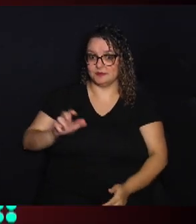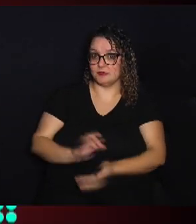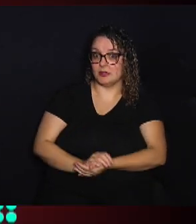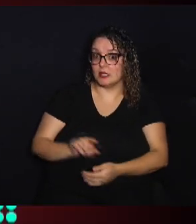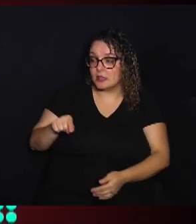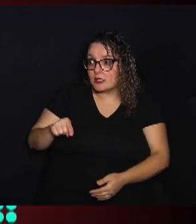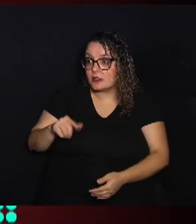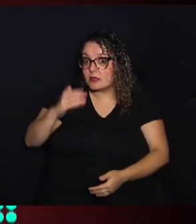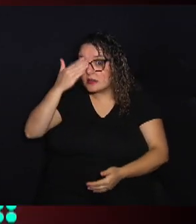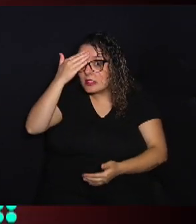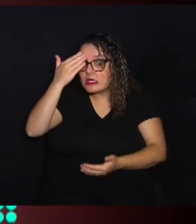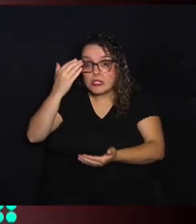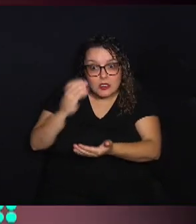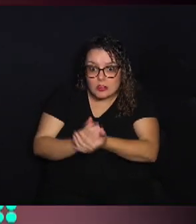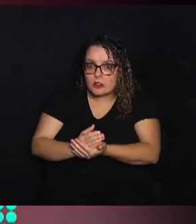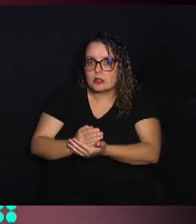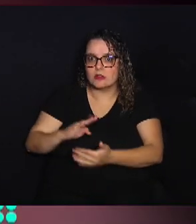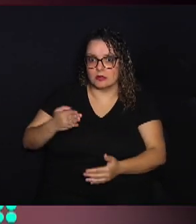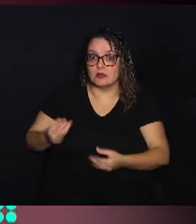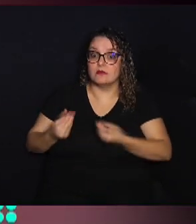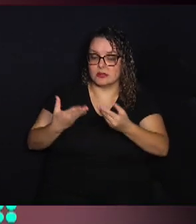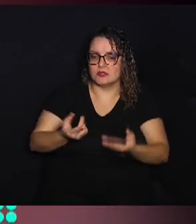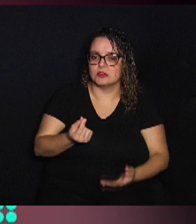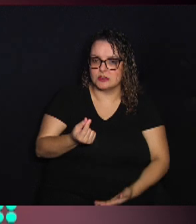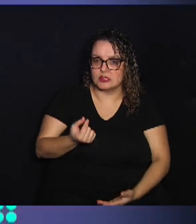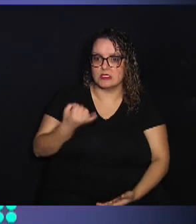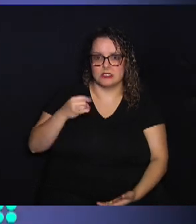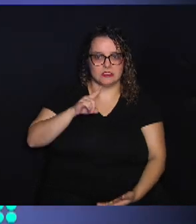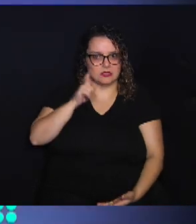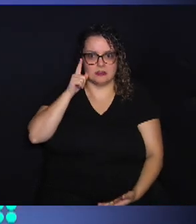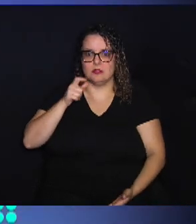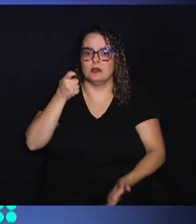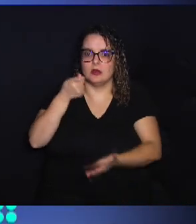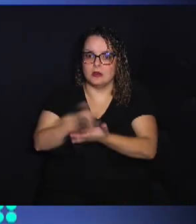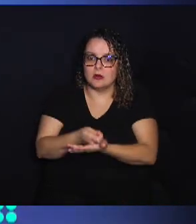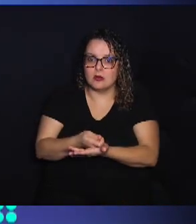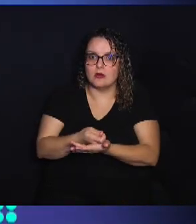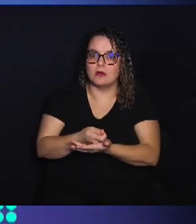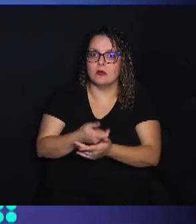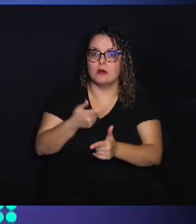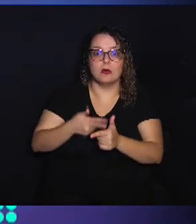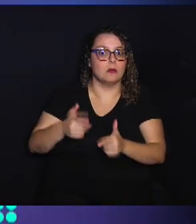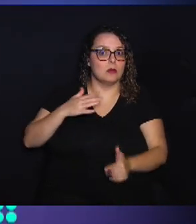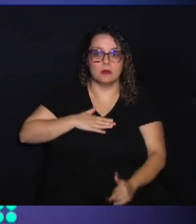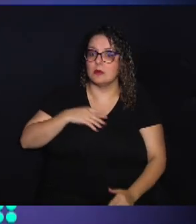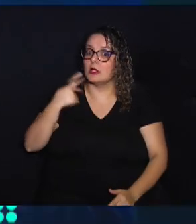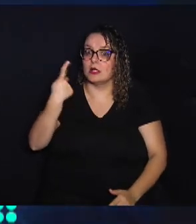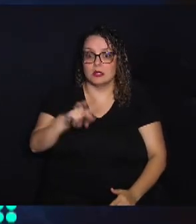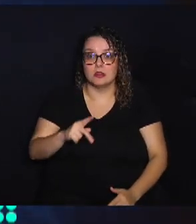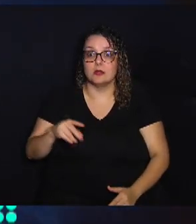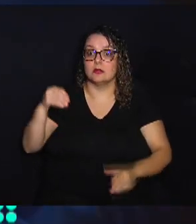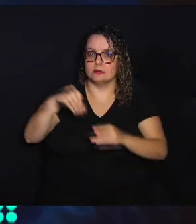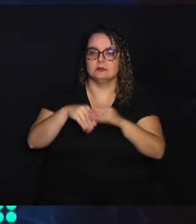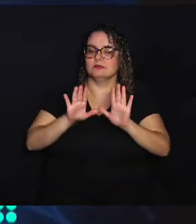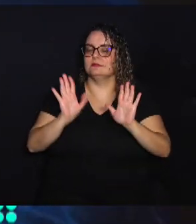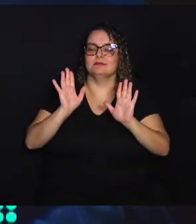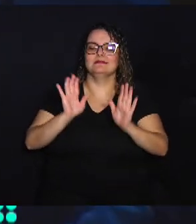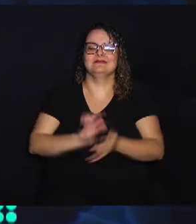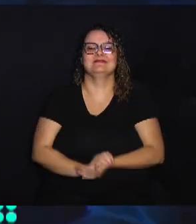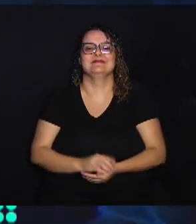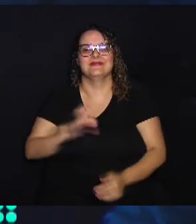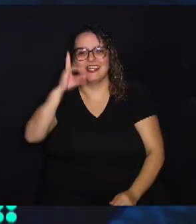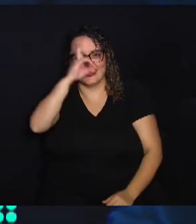confiança no seu bilhão, ele vai te dar o dinheiro. Se você não conseguir pagar, aí o problema não é meu, é todo seu, dentro do seu... No domingo, a